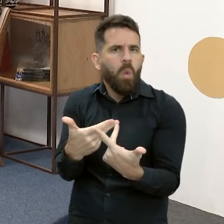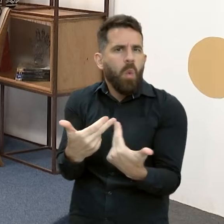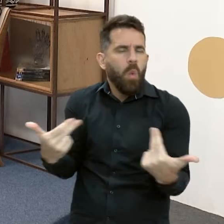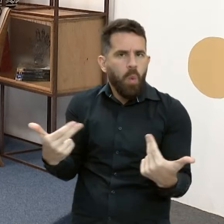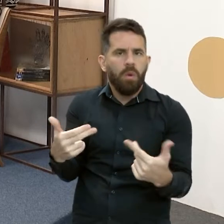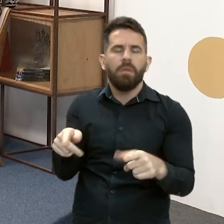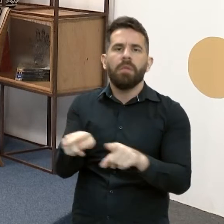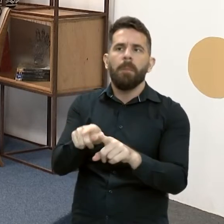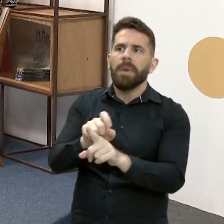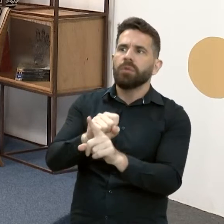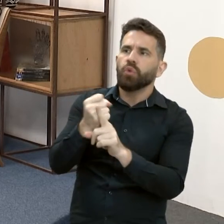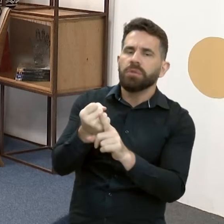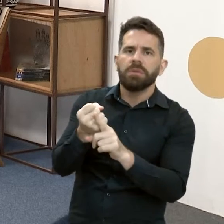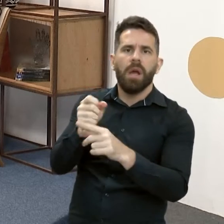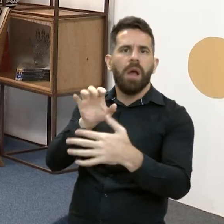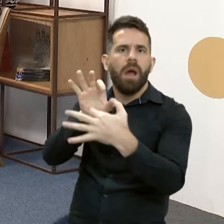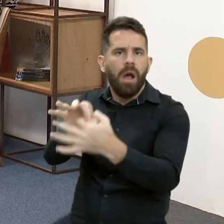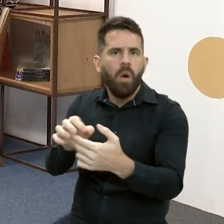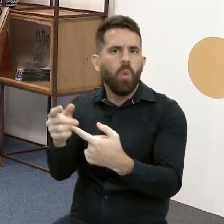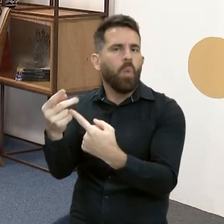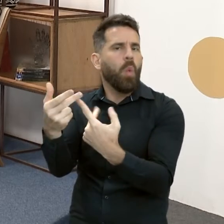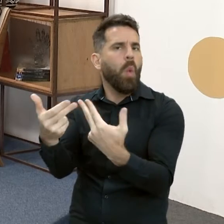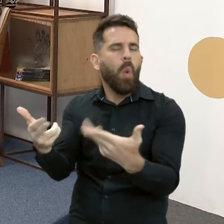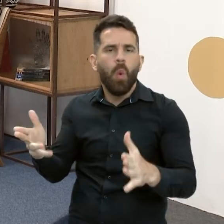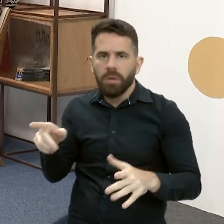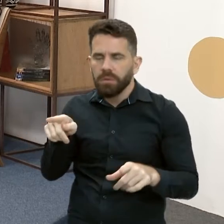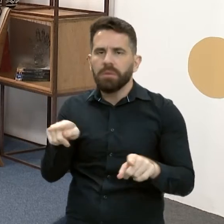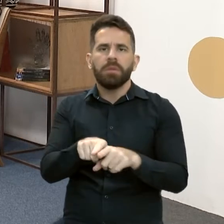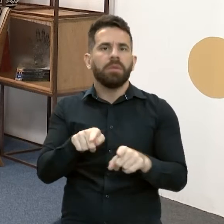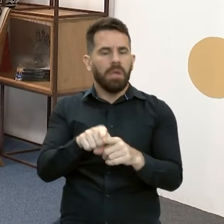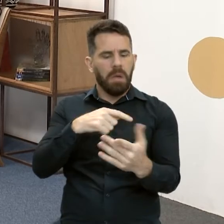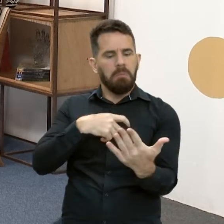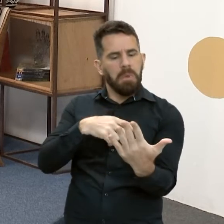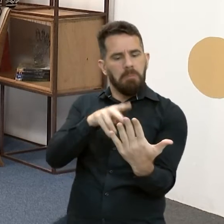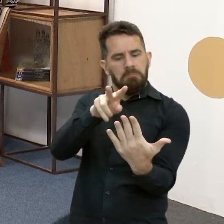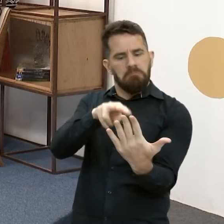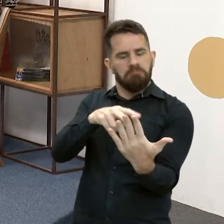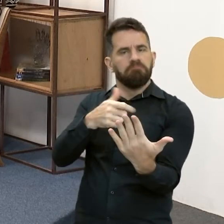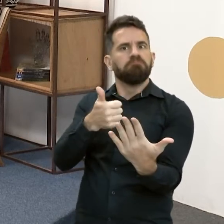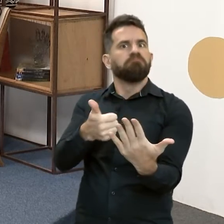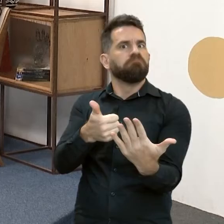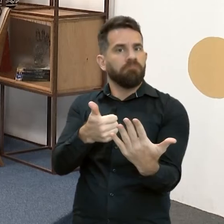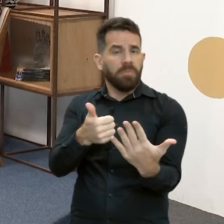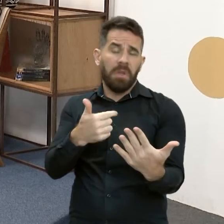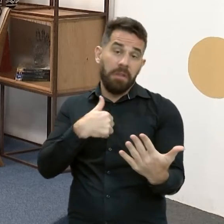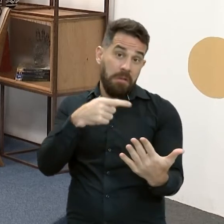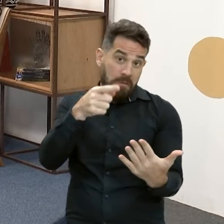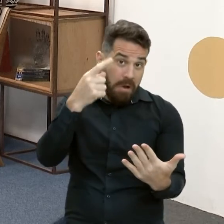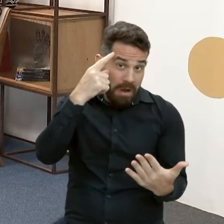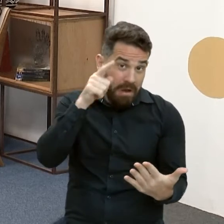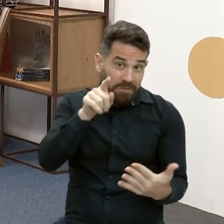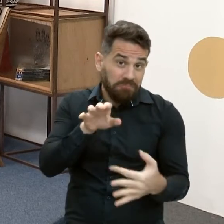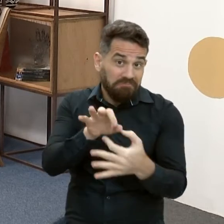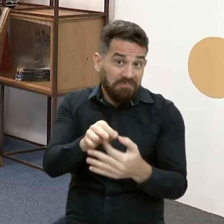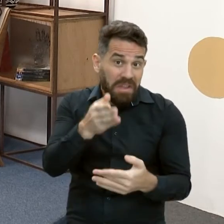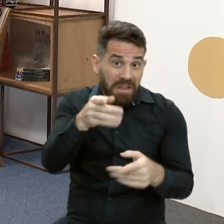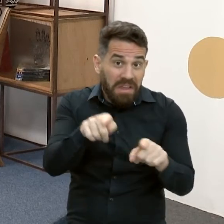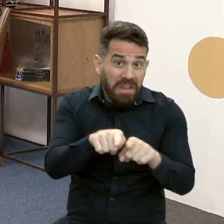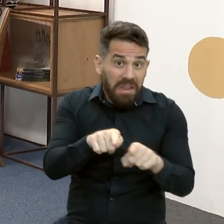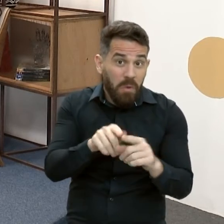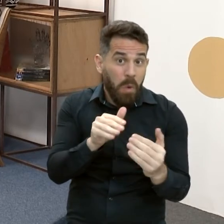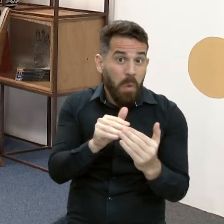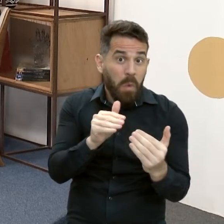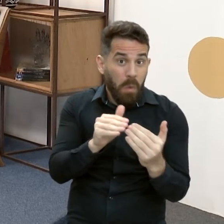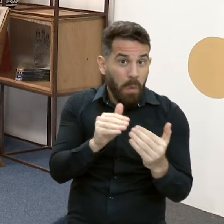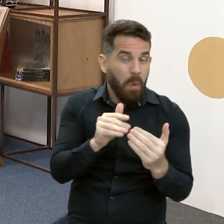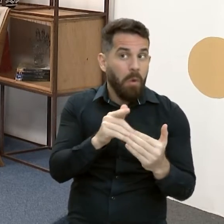com a linguagem. Então, a gente fica muito feliz, né? Eu acho que eles também dividem essa felicidade de poder estar falando de Cora Coralina para mais